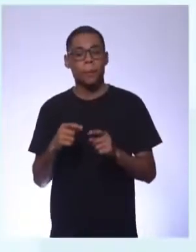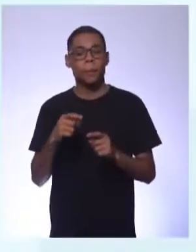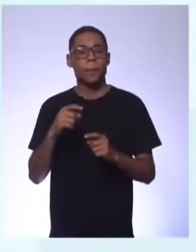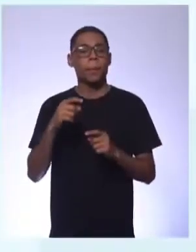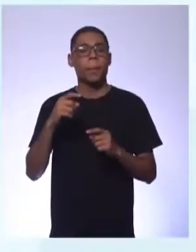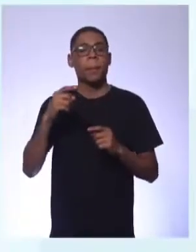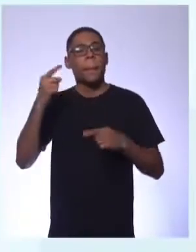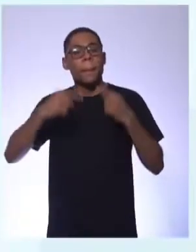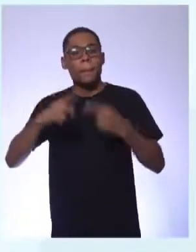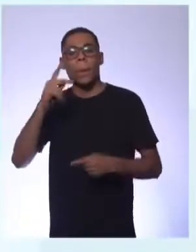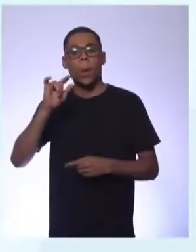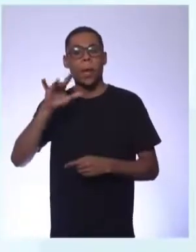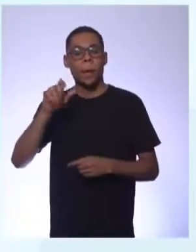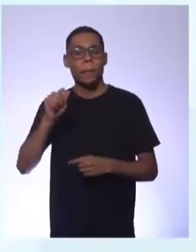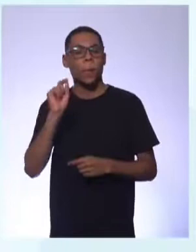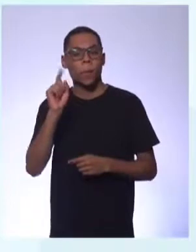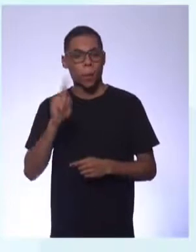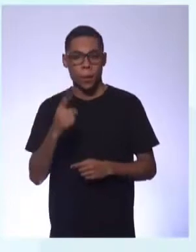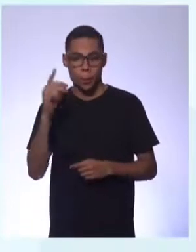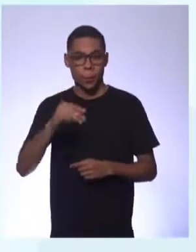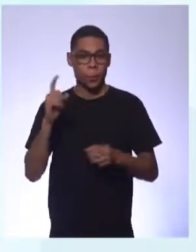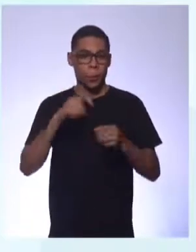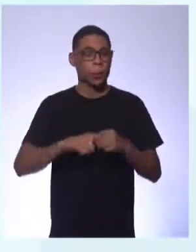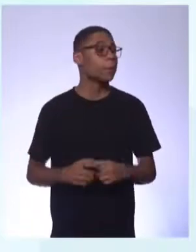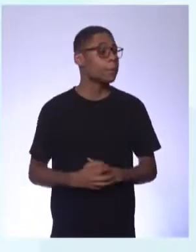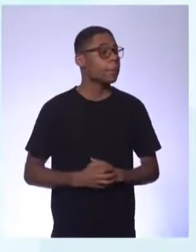questão polêmica? Um minutinho, a gente já volta.